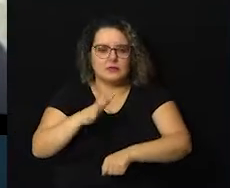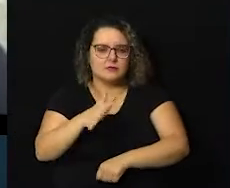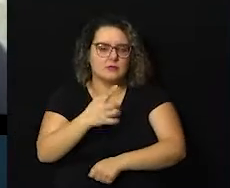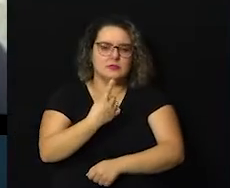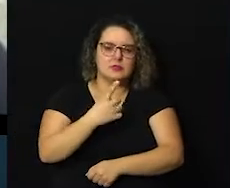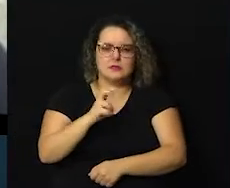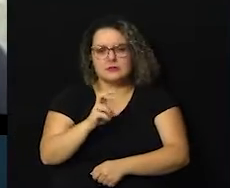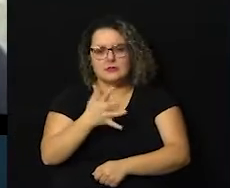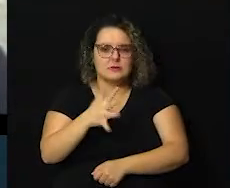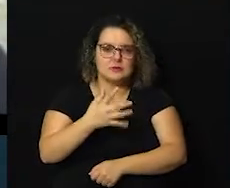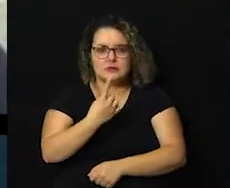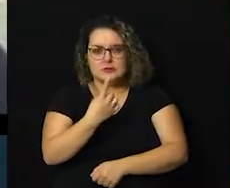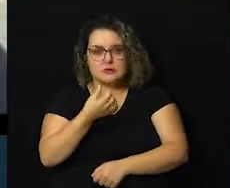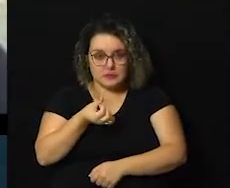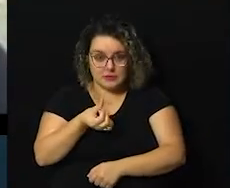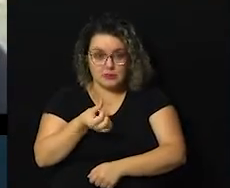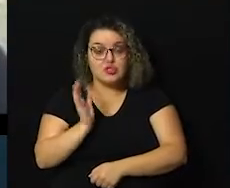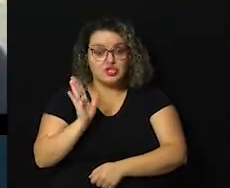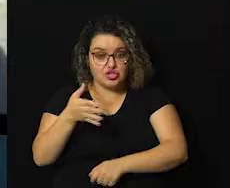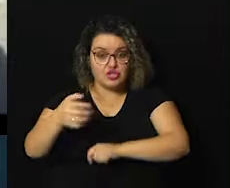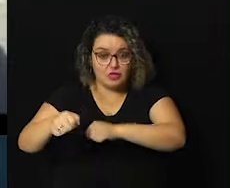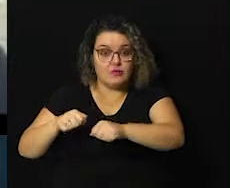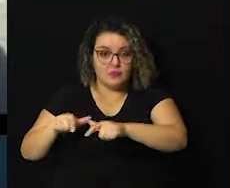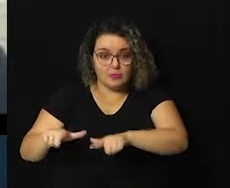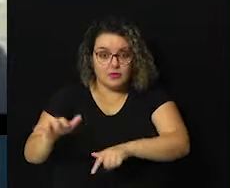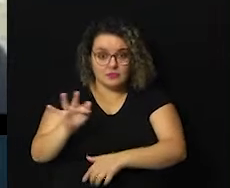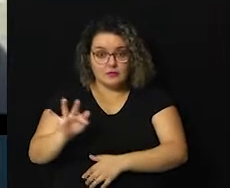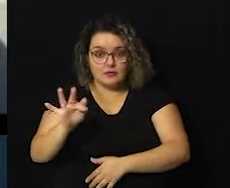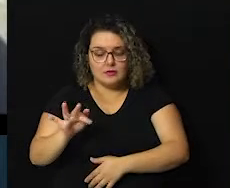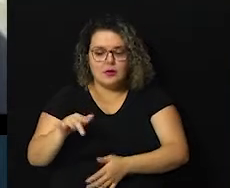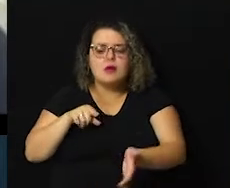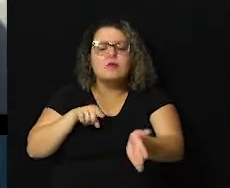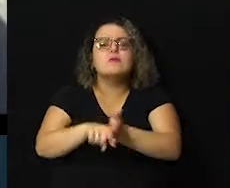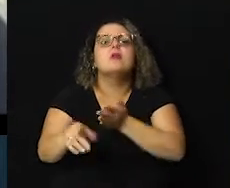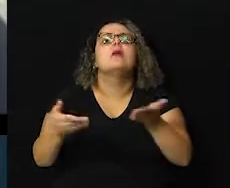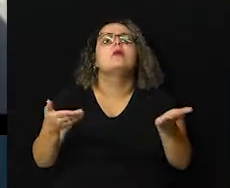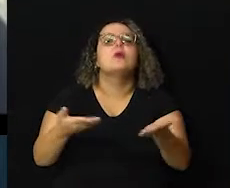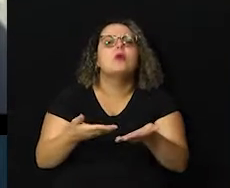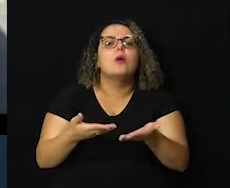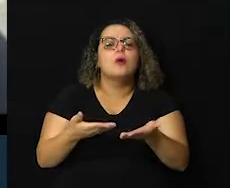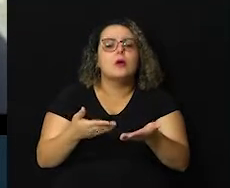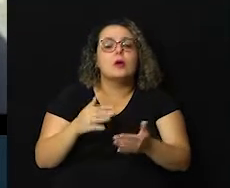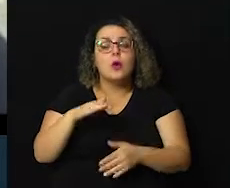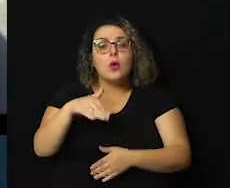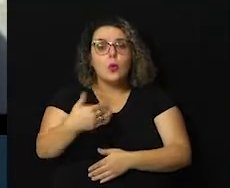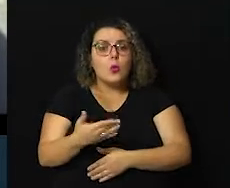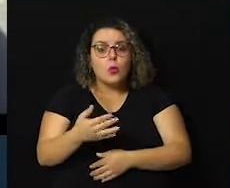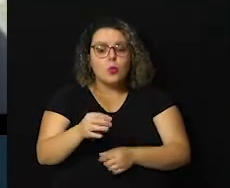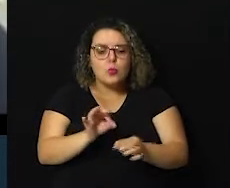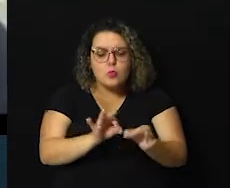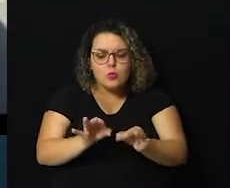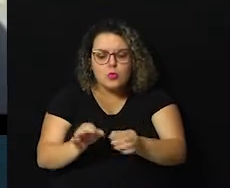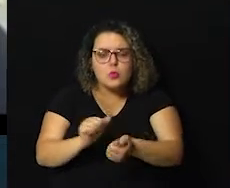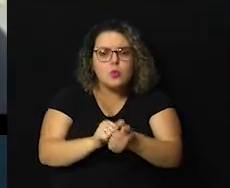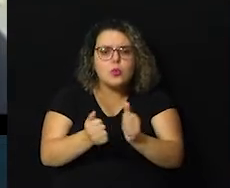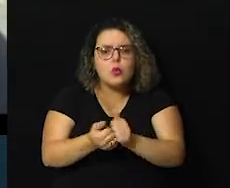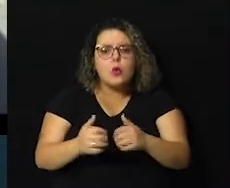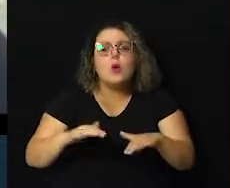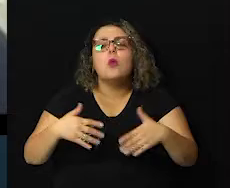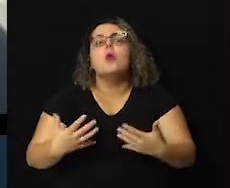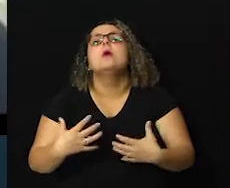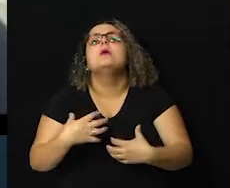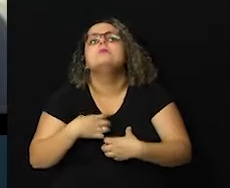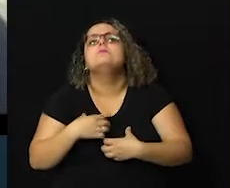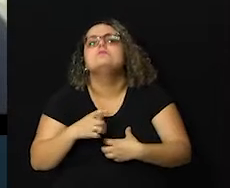15 anos mais ou menos 16 anos já deformado E aí se eu te fizer uma pergunta agora quando você quer reformar sua casa